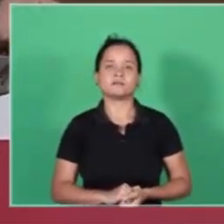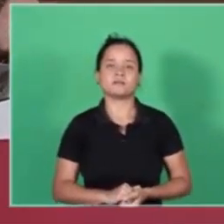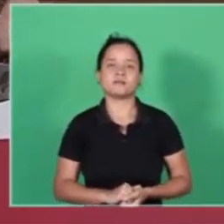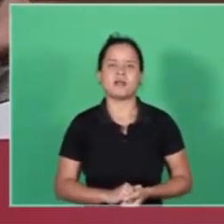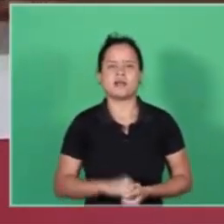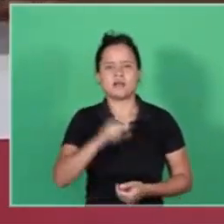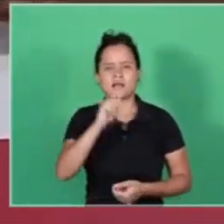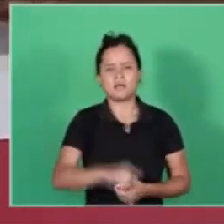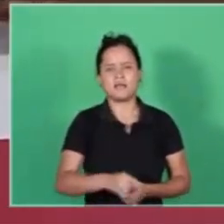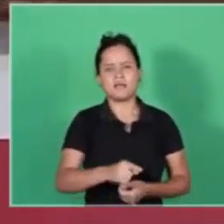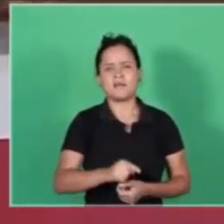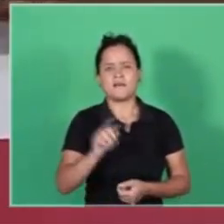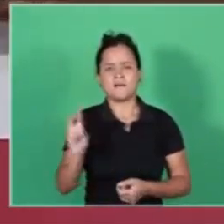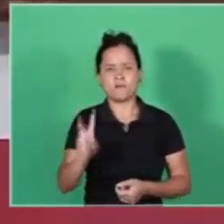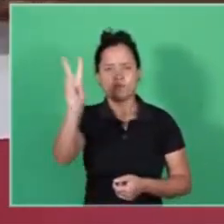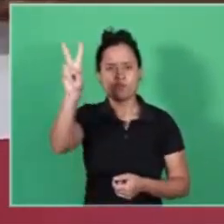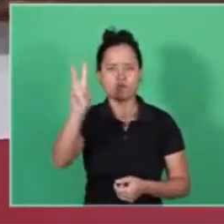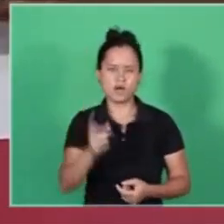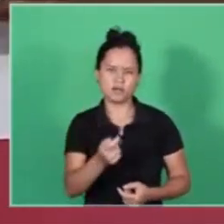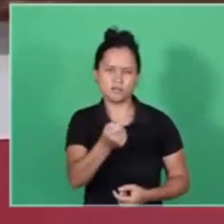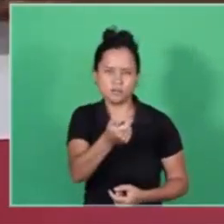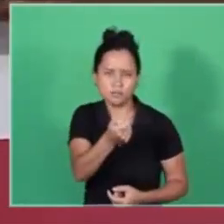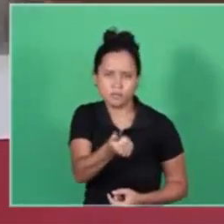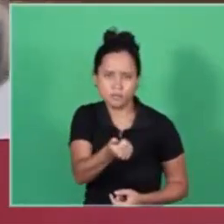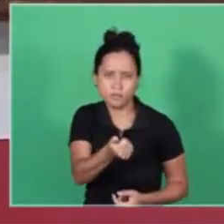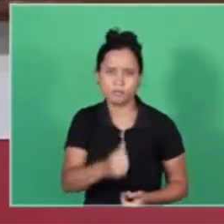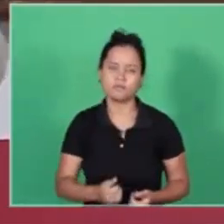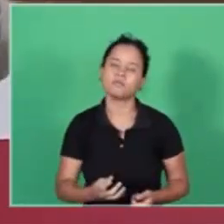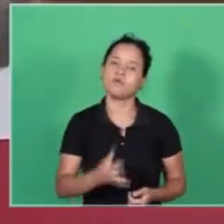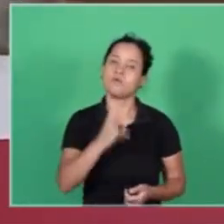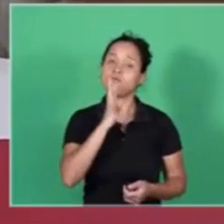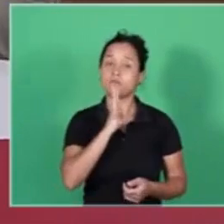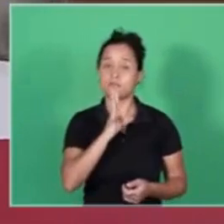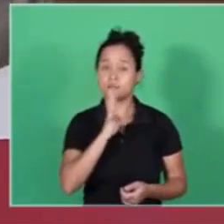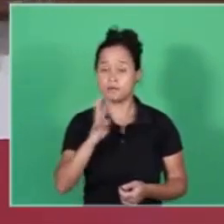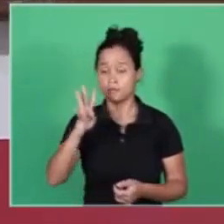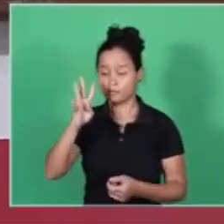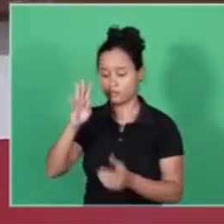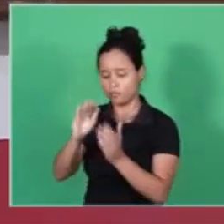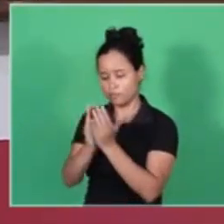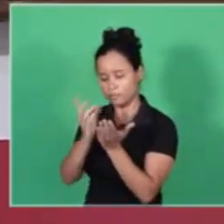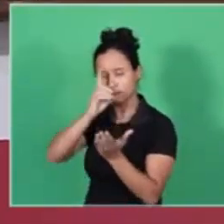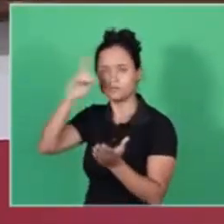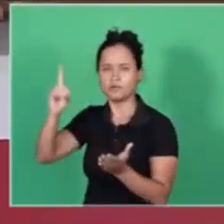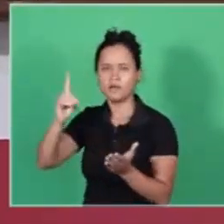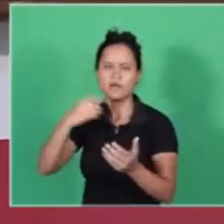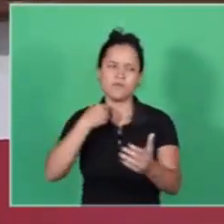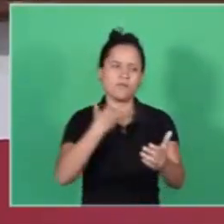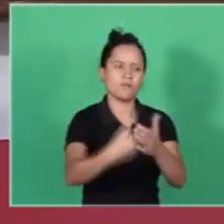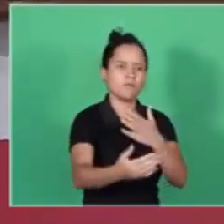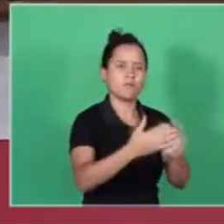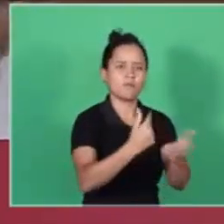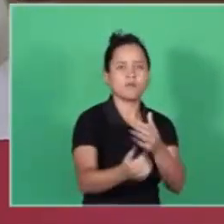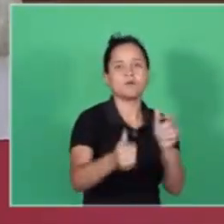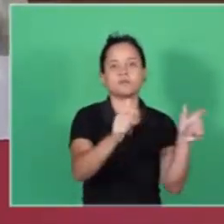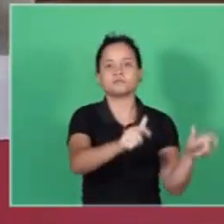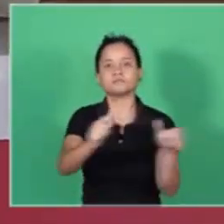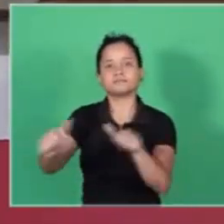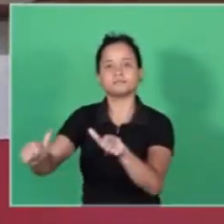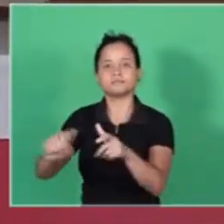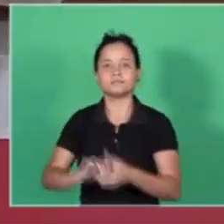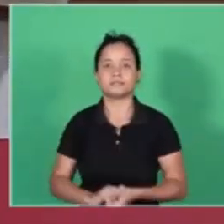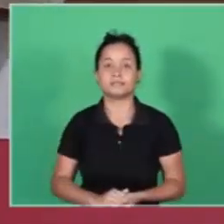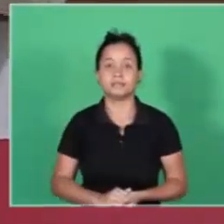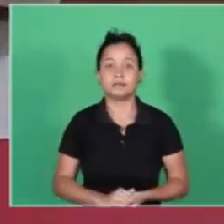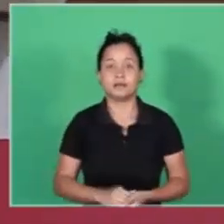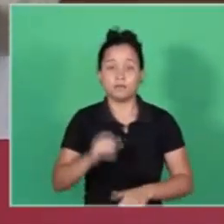valor. Conhecimento de Bíblia você tem em qualquer lugar. Você pode ler a Bíblia todo dia. O que? Quando ele colocou isso